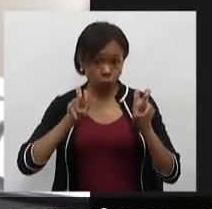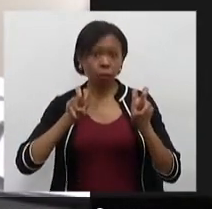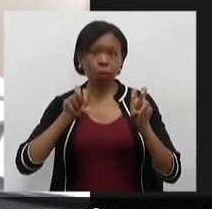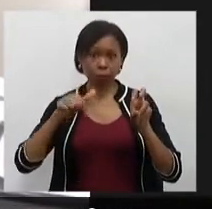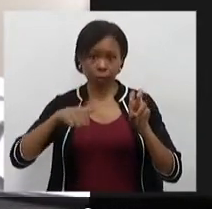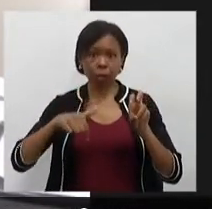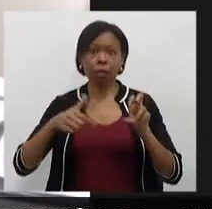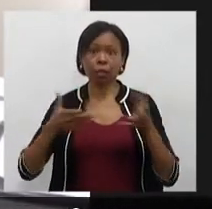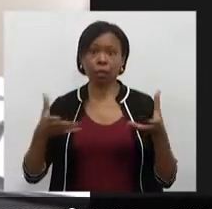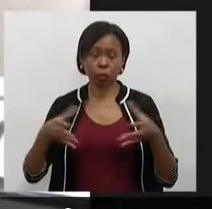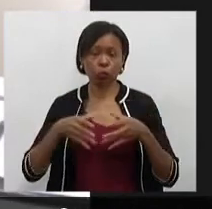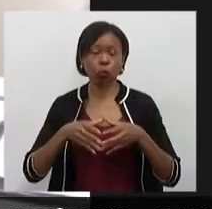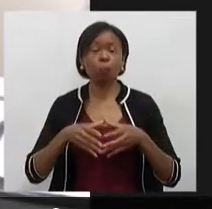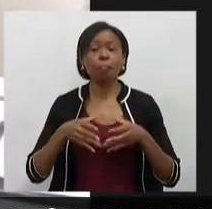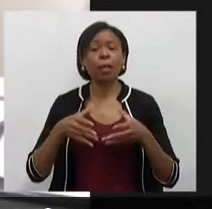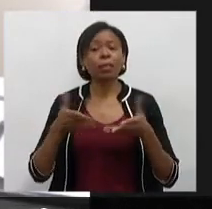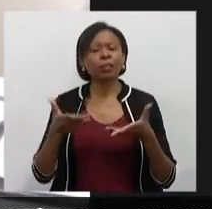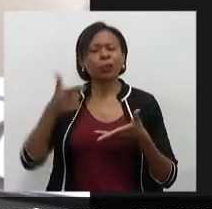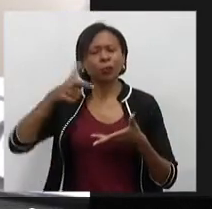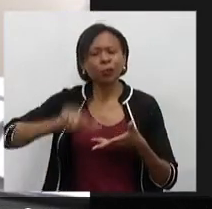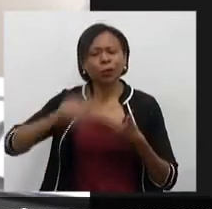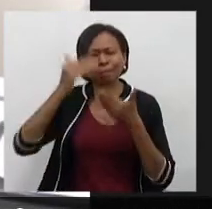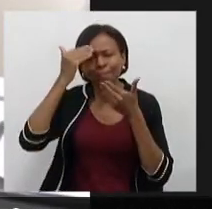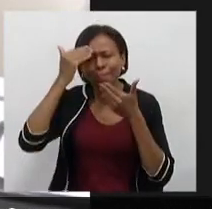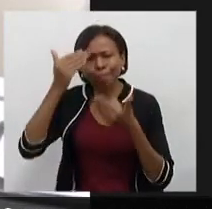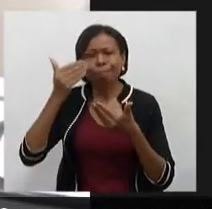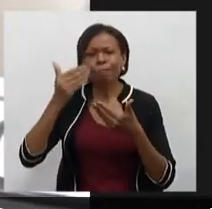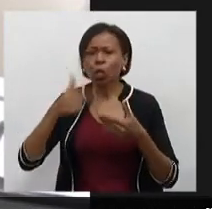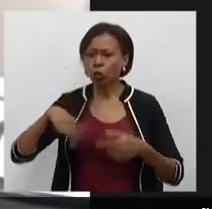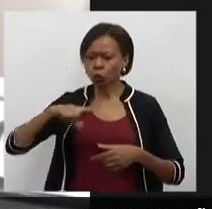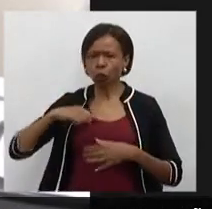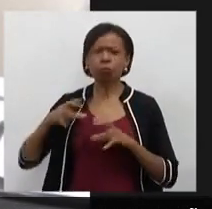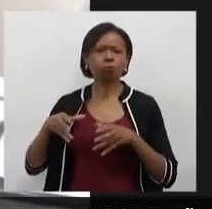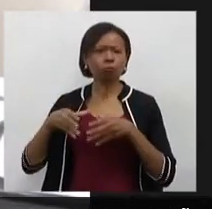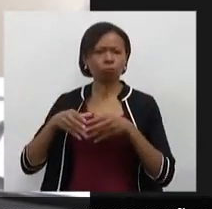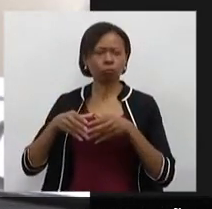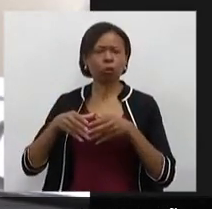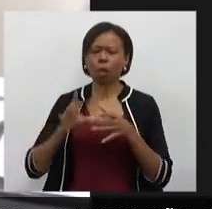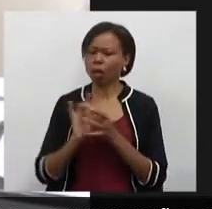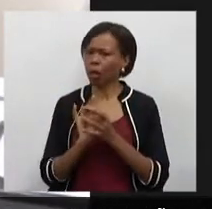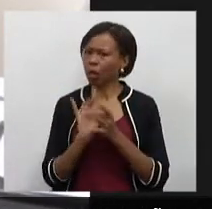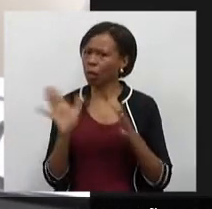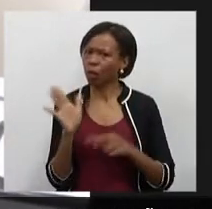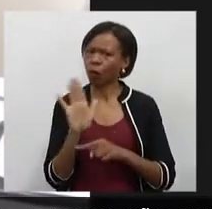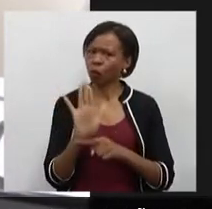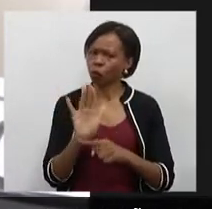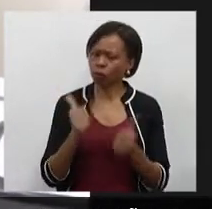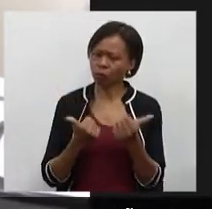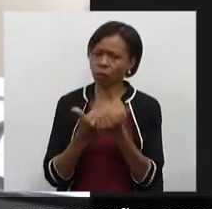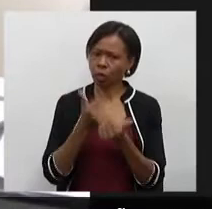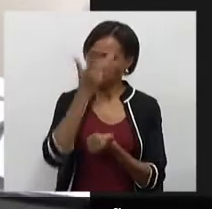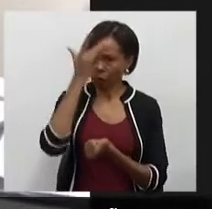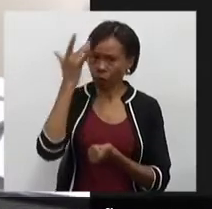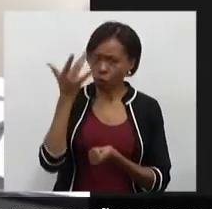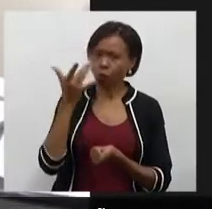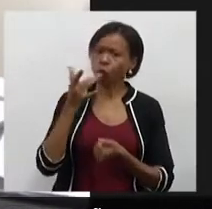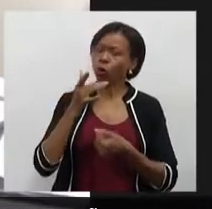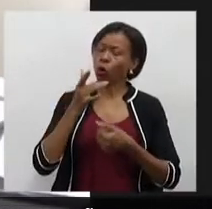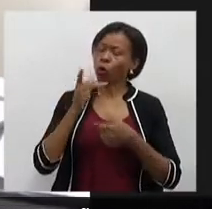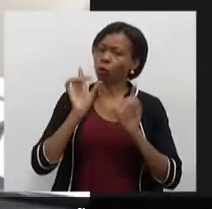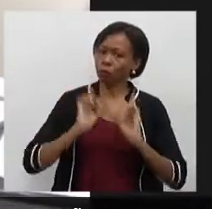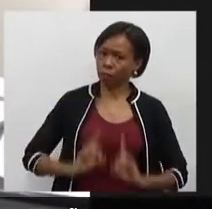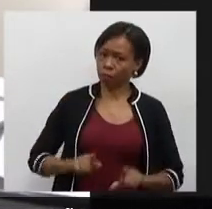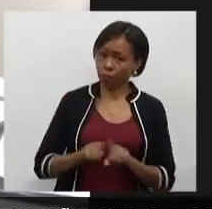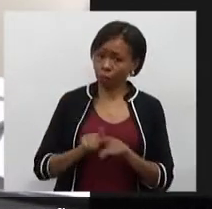agradecer e colocar mais uma vez o nosso mandato à disposição das pessoas com deficiência, com doenças raras, e dizer que nós estamos